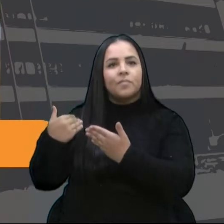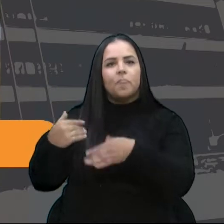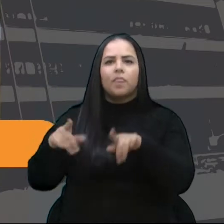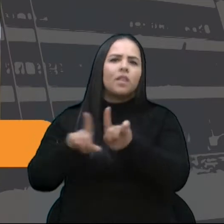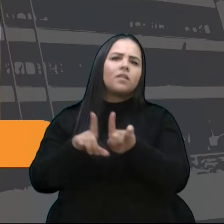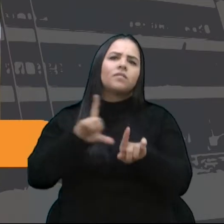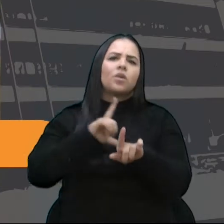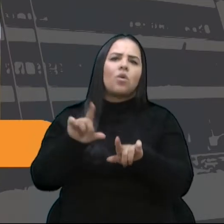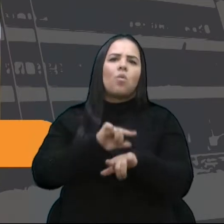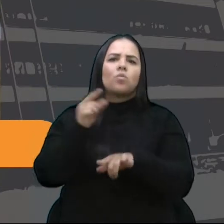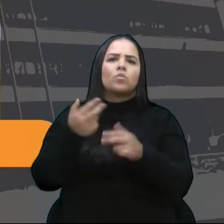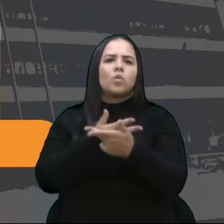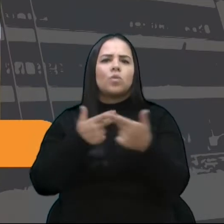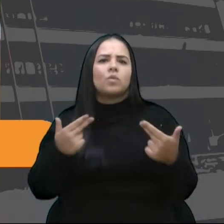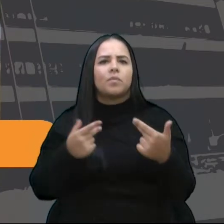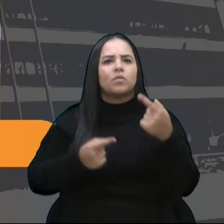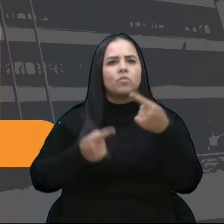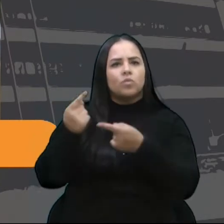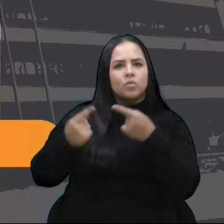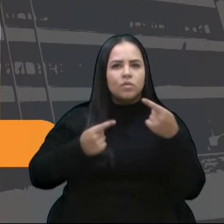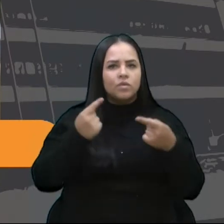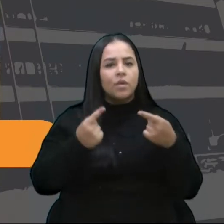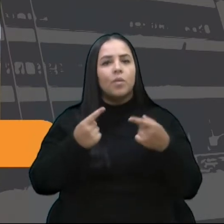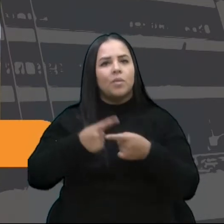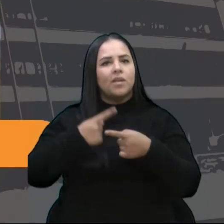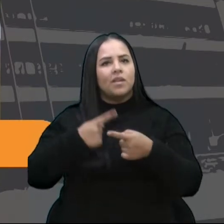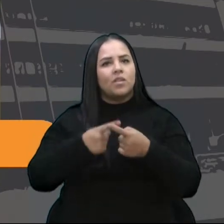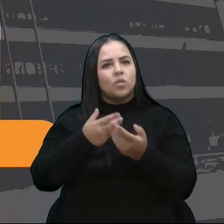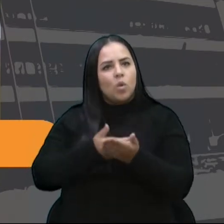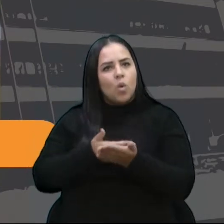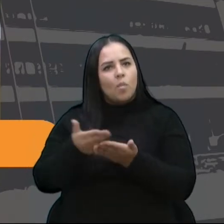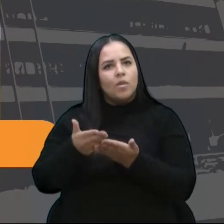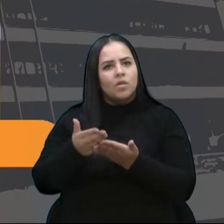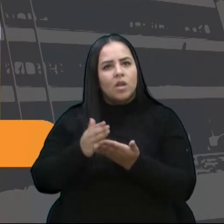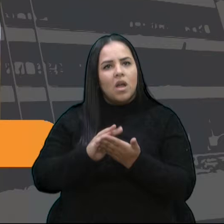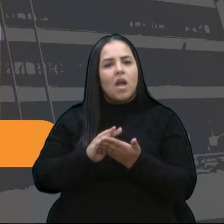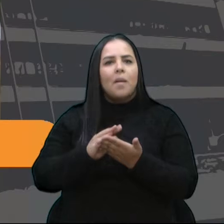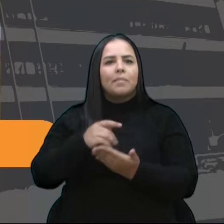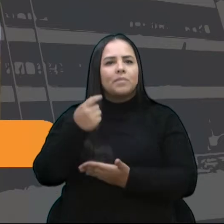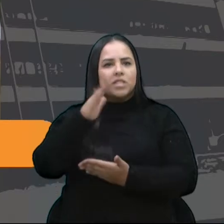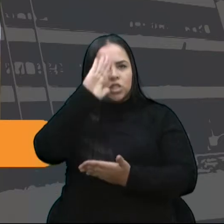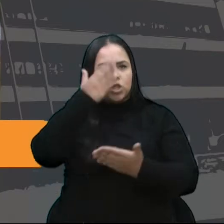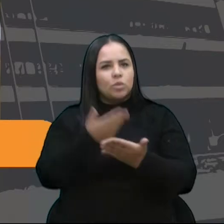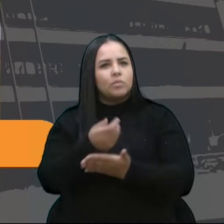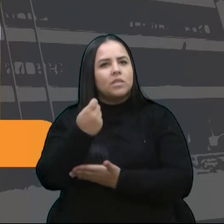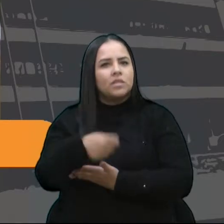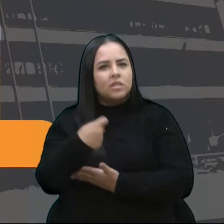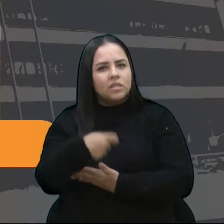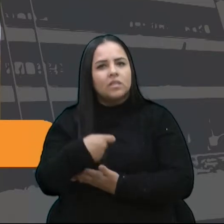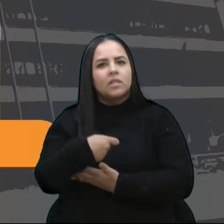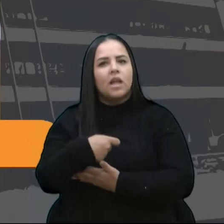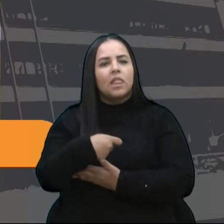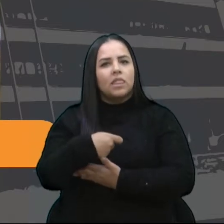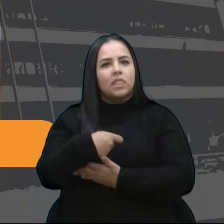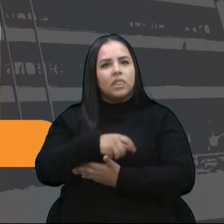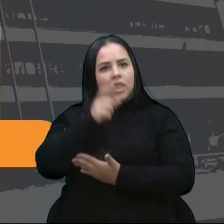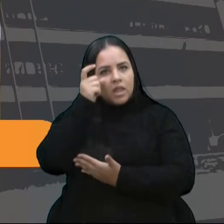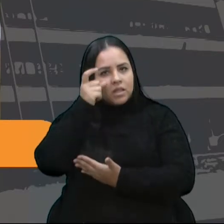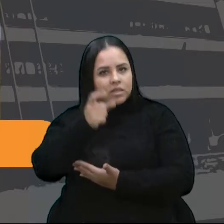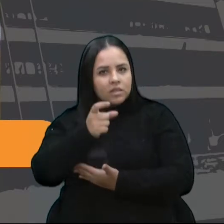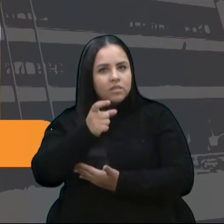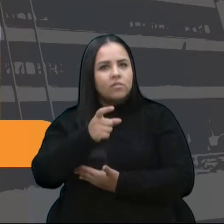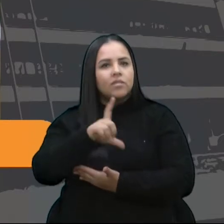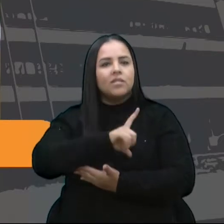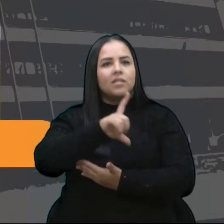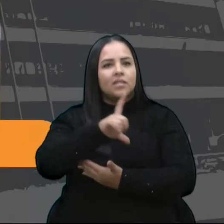com vocês na sequência, mas nesse primeiro momento acho que queria chamar atenção para isso, assim, que nesse cenário das